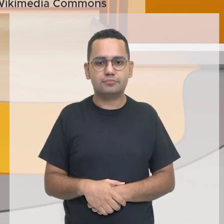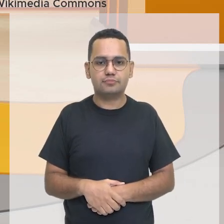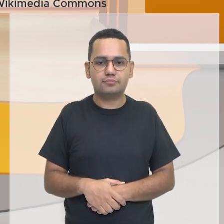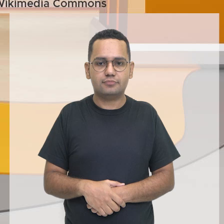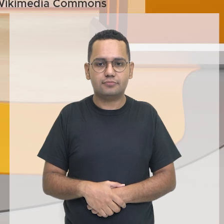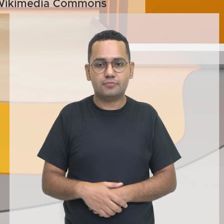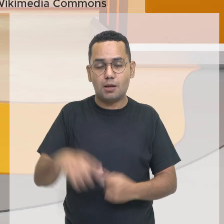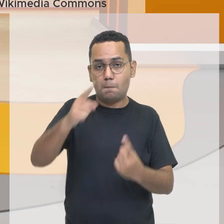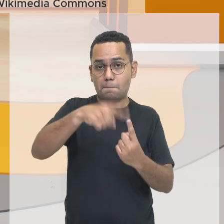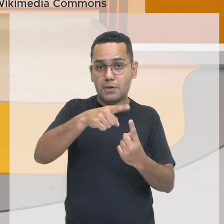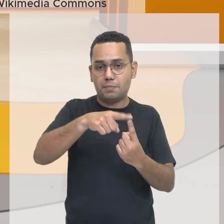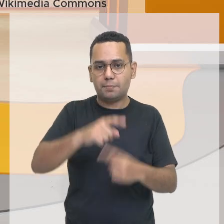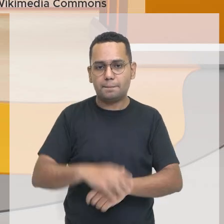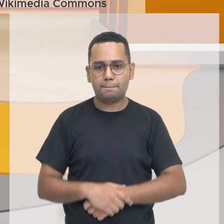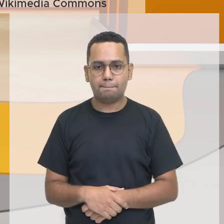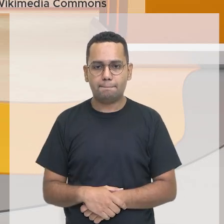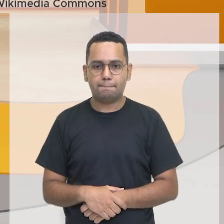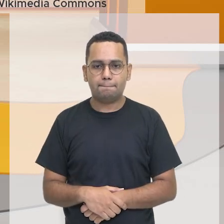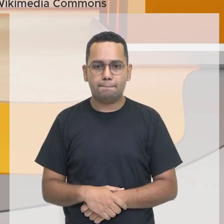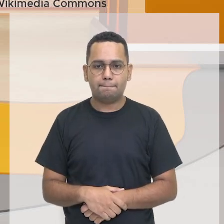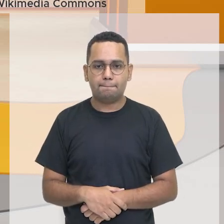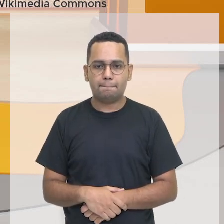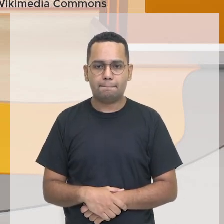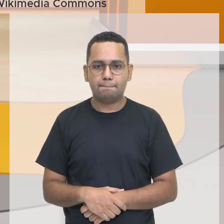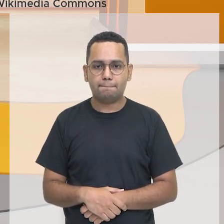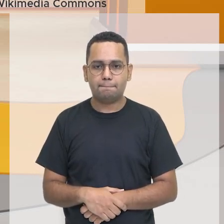primeiro plano aqui nós temos